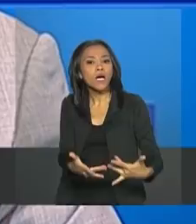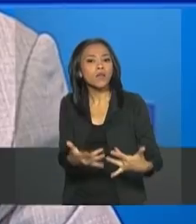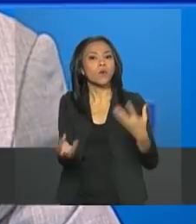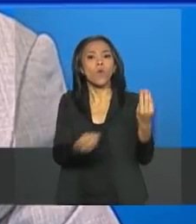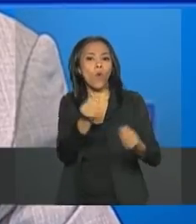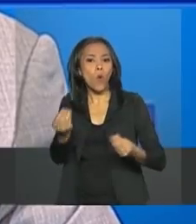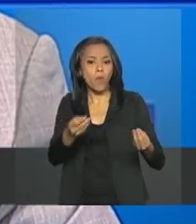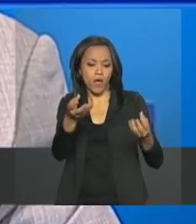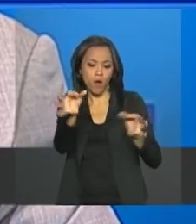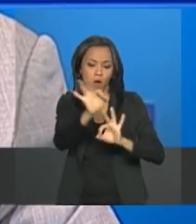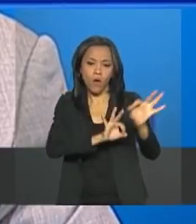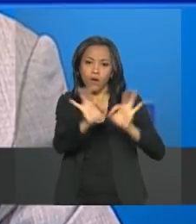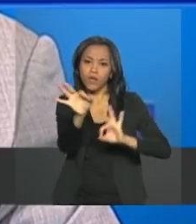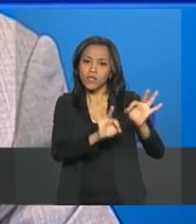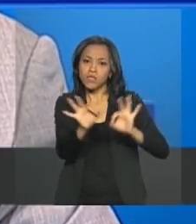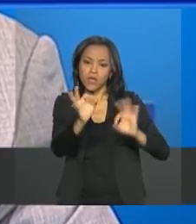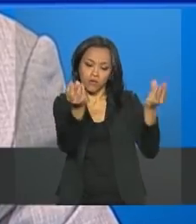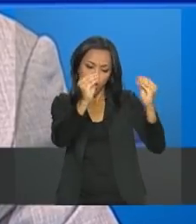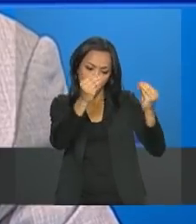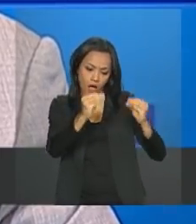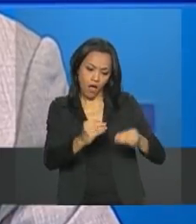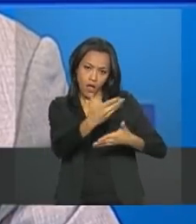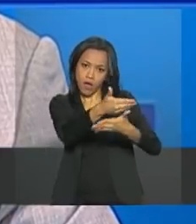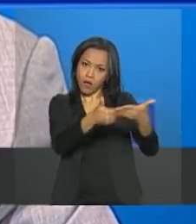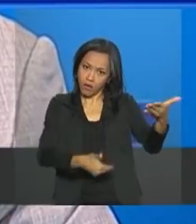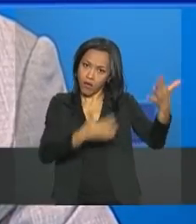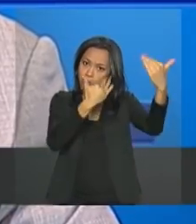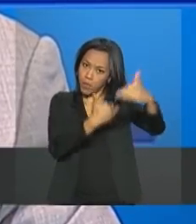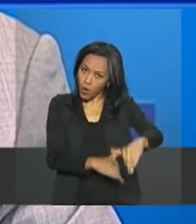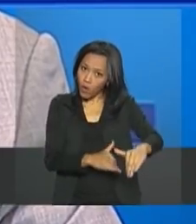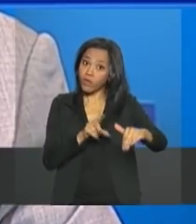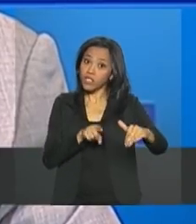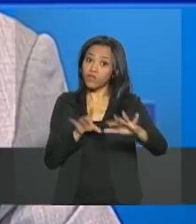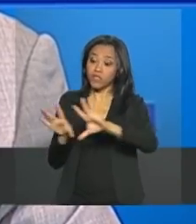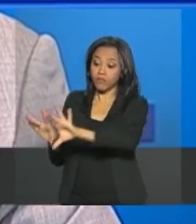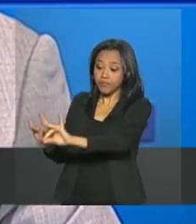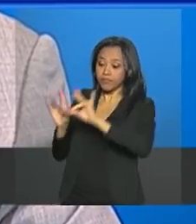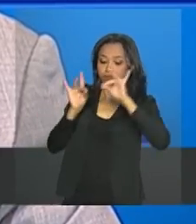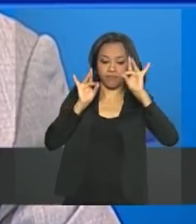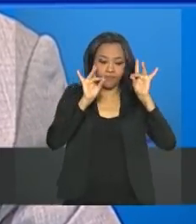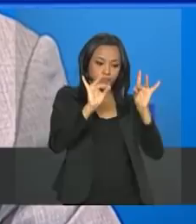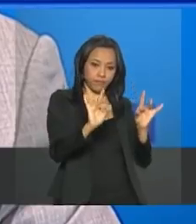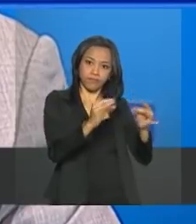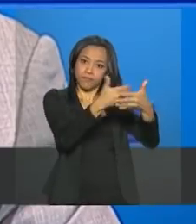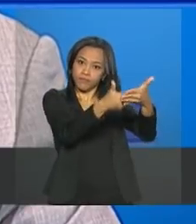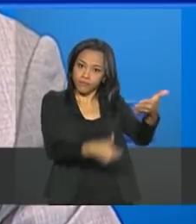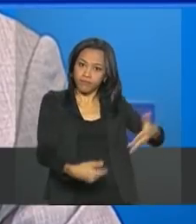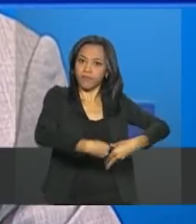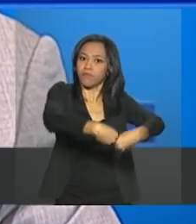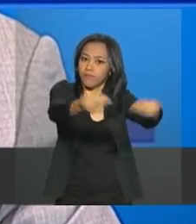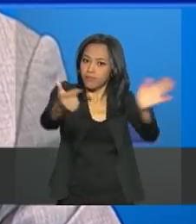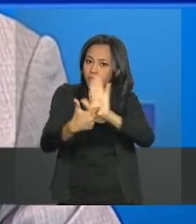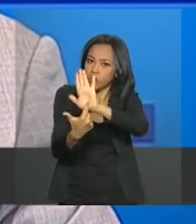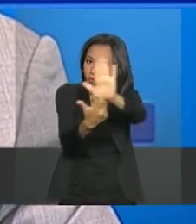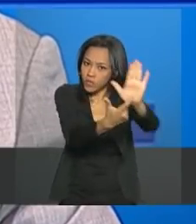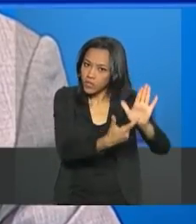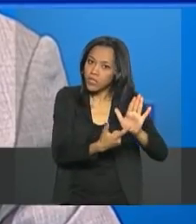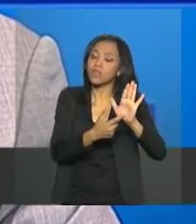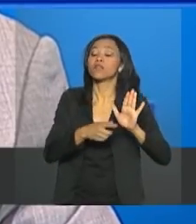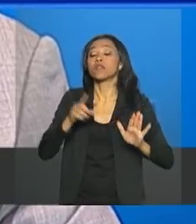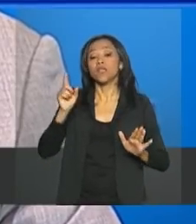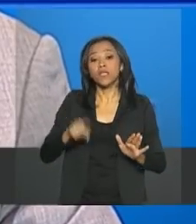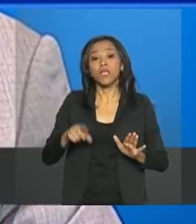das provas isso foi retirado do próprio site do inep são constituídas comissões técnicas que fazem a